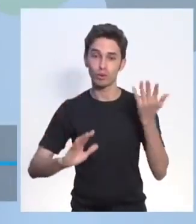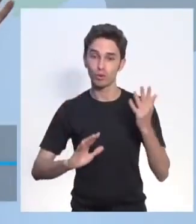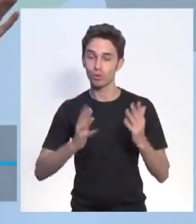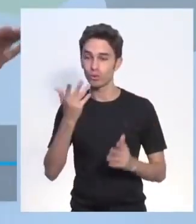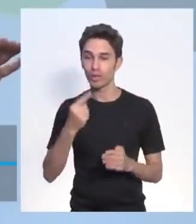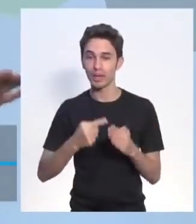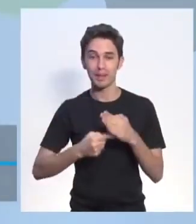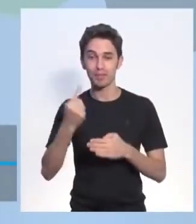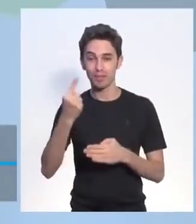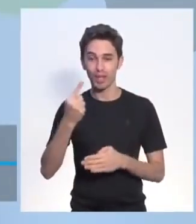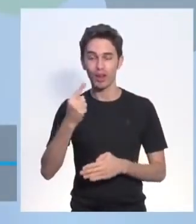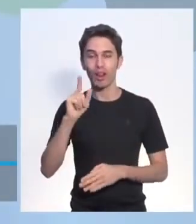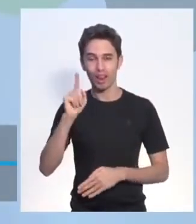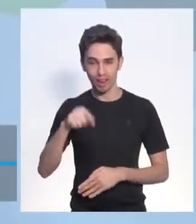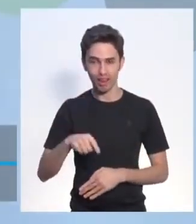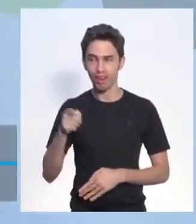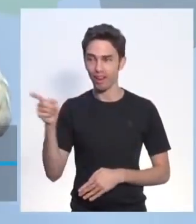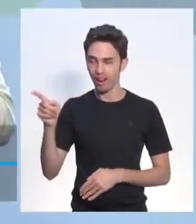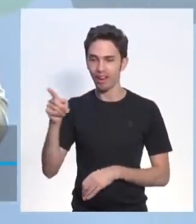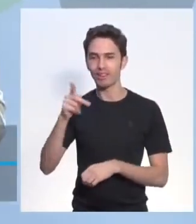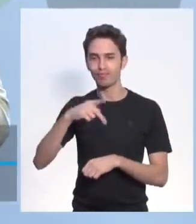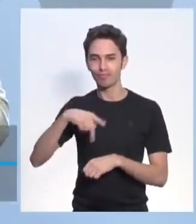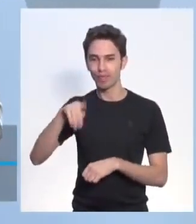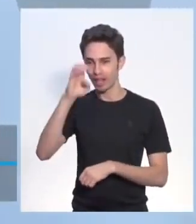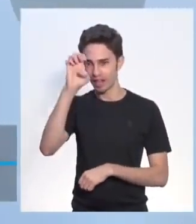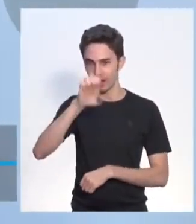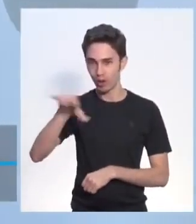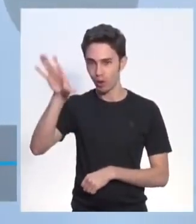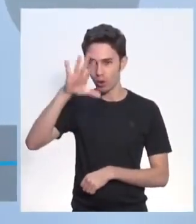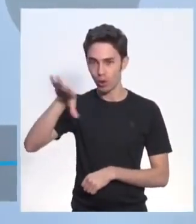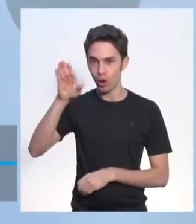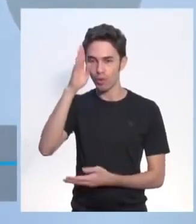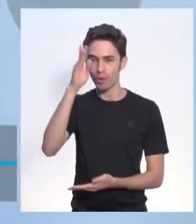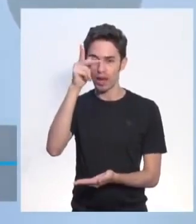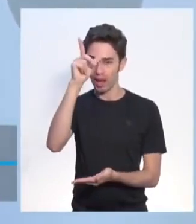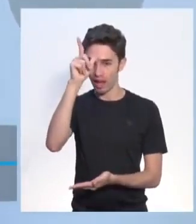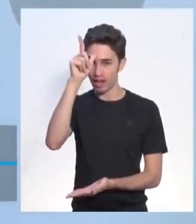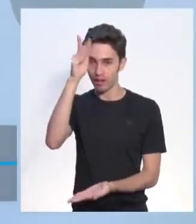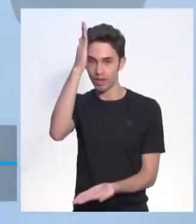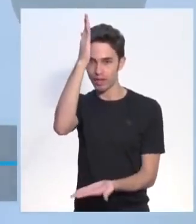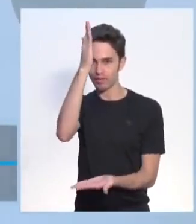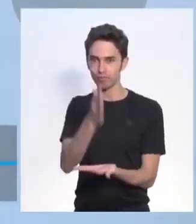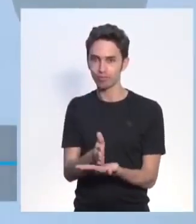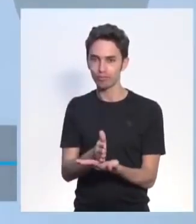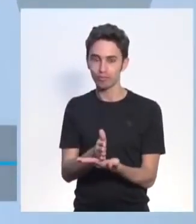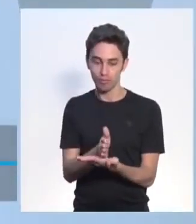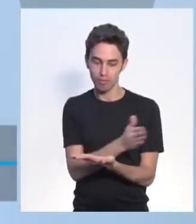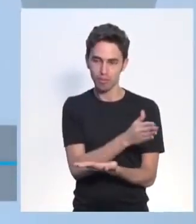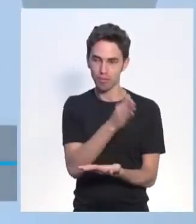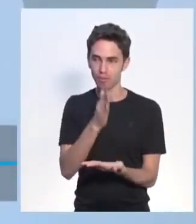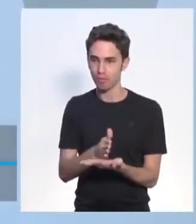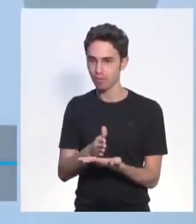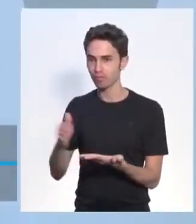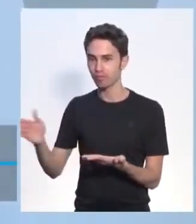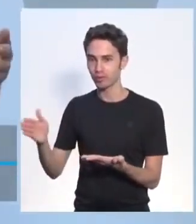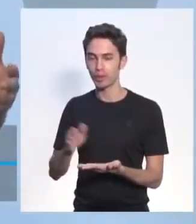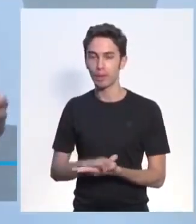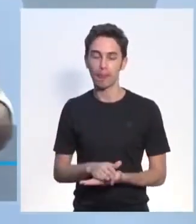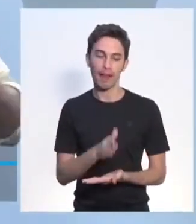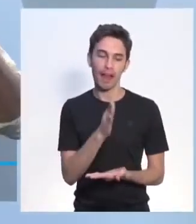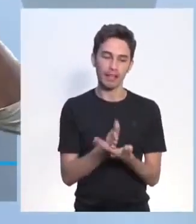Fria na Europa, nós teremos a separação da Alemanha entre